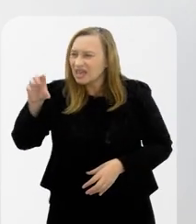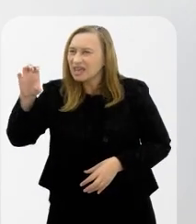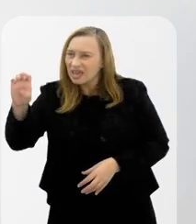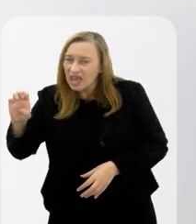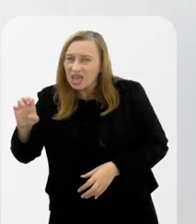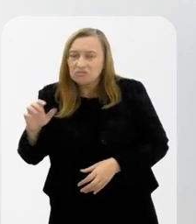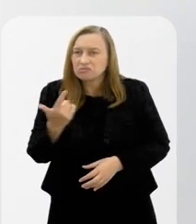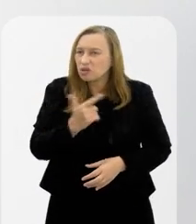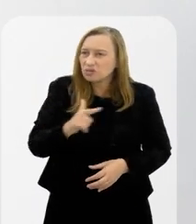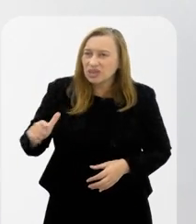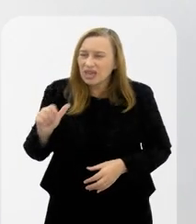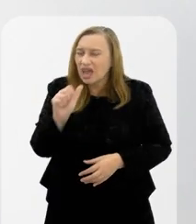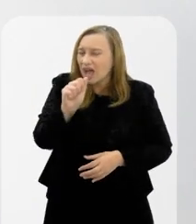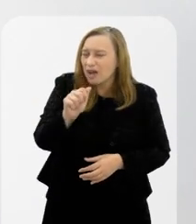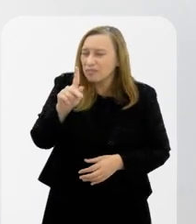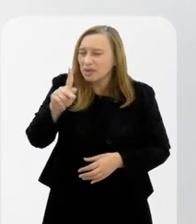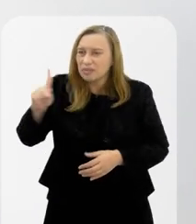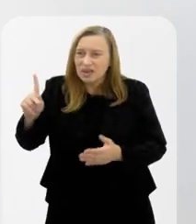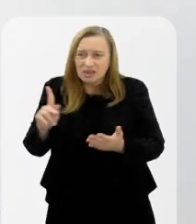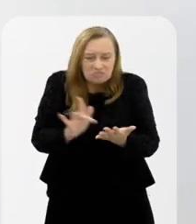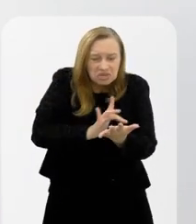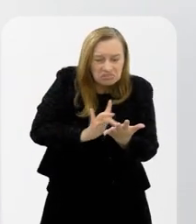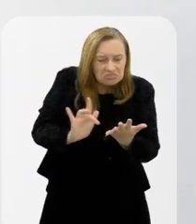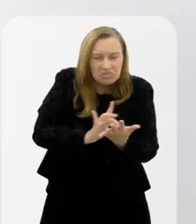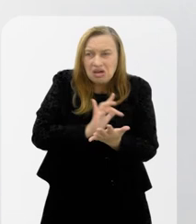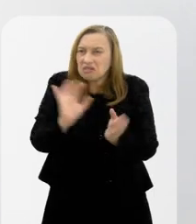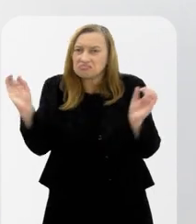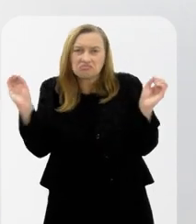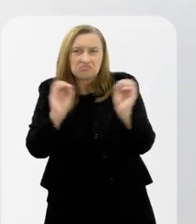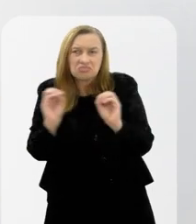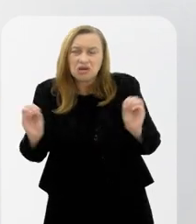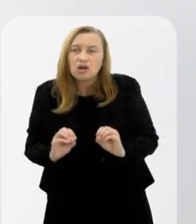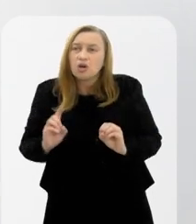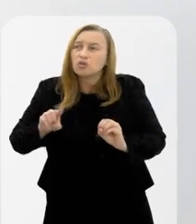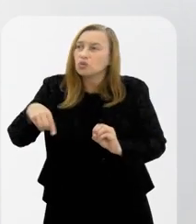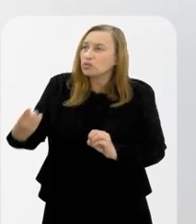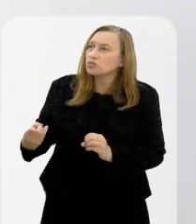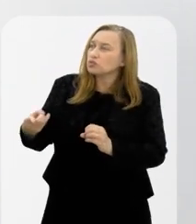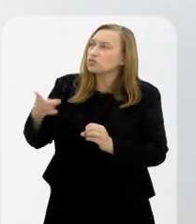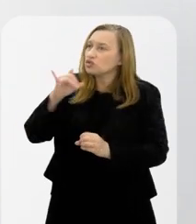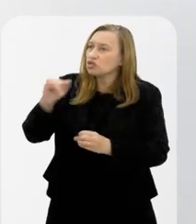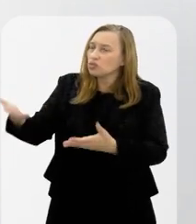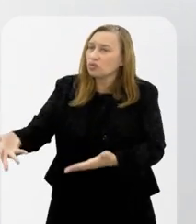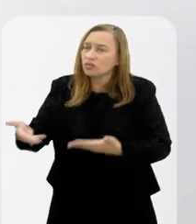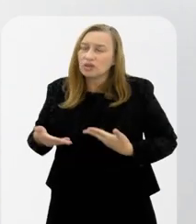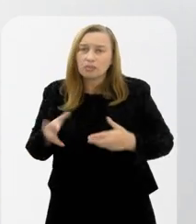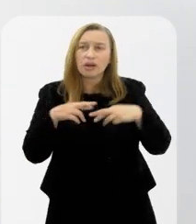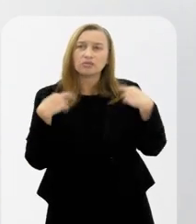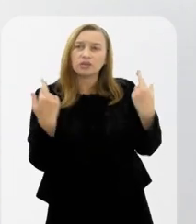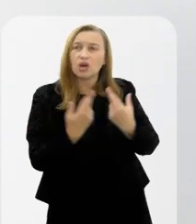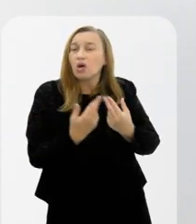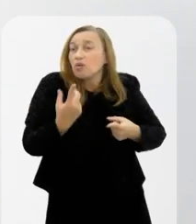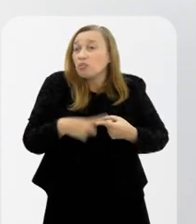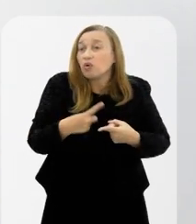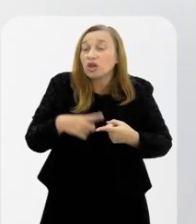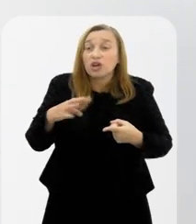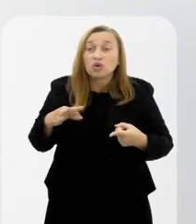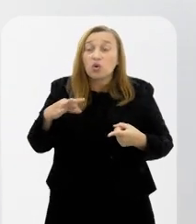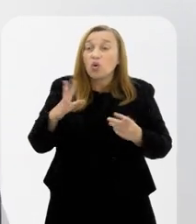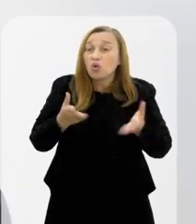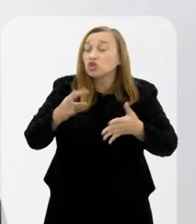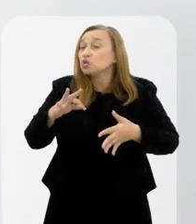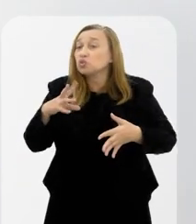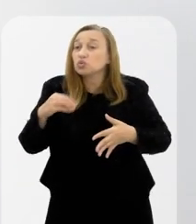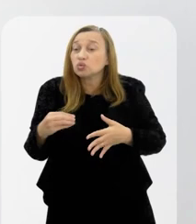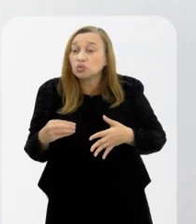para ter aplicativ iOS não estão S um exemplo o metrô outro dia nós convidamos para fazer uma reunião porque hoje tudo